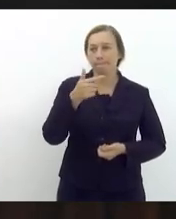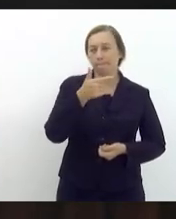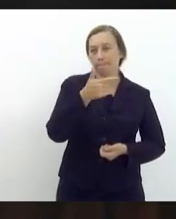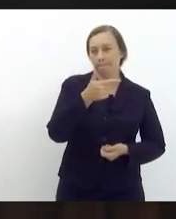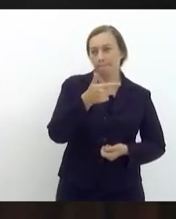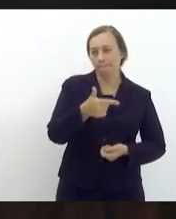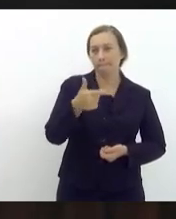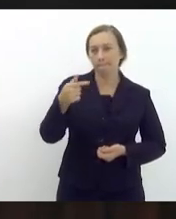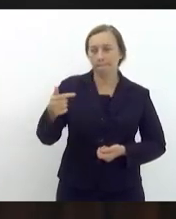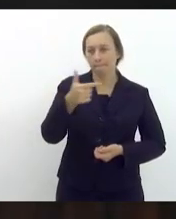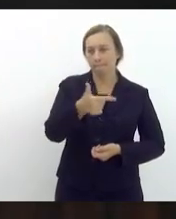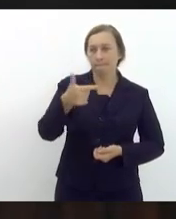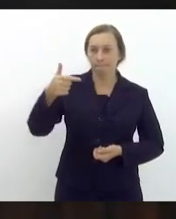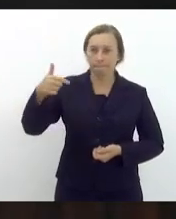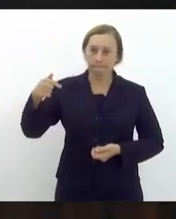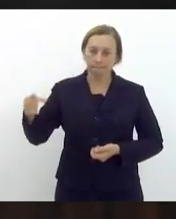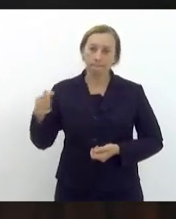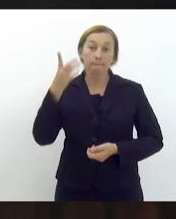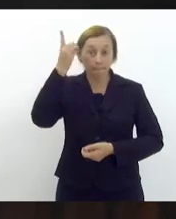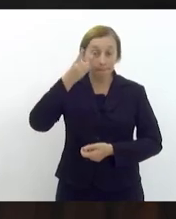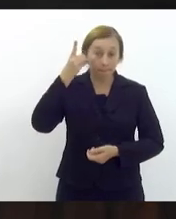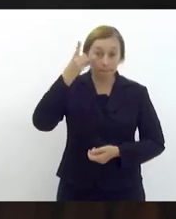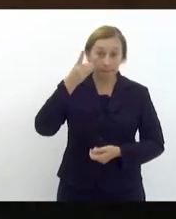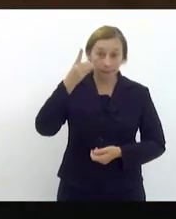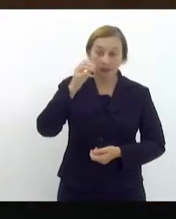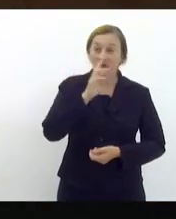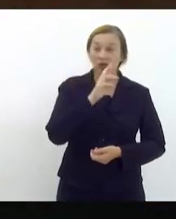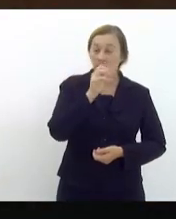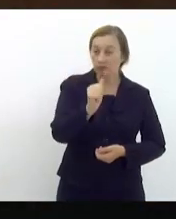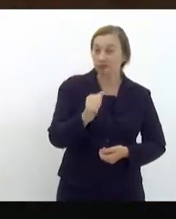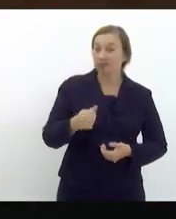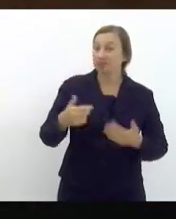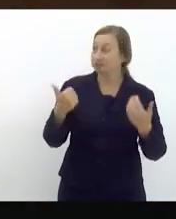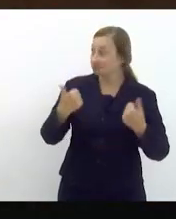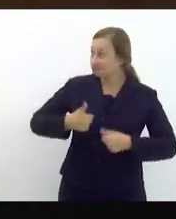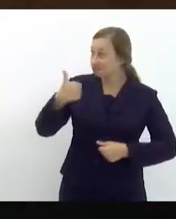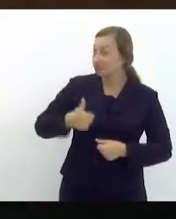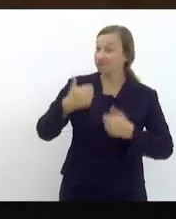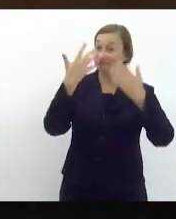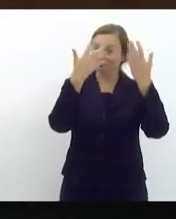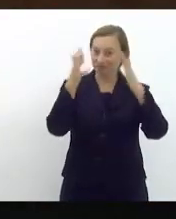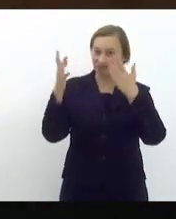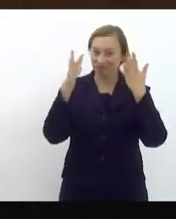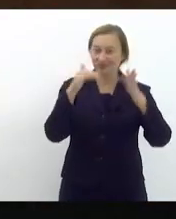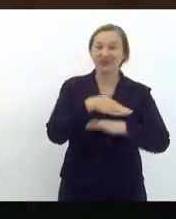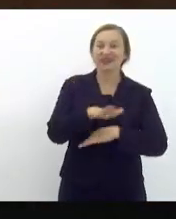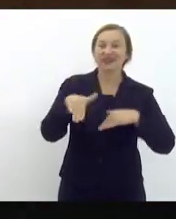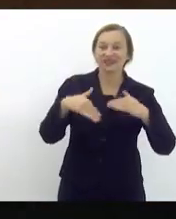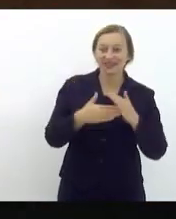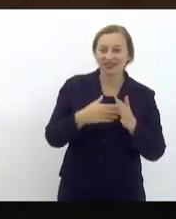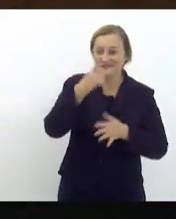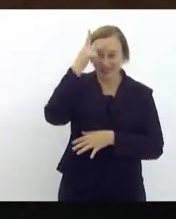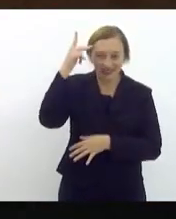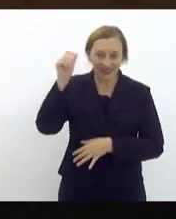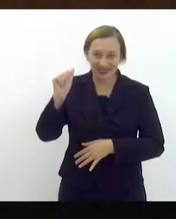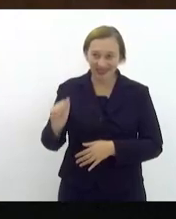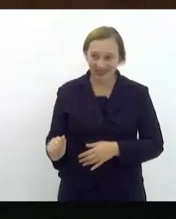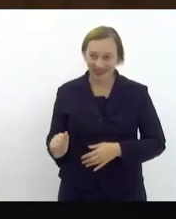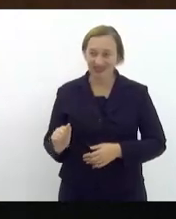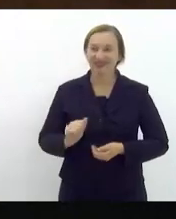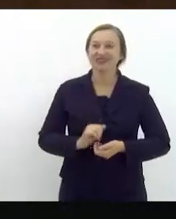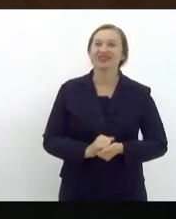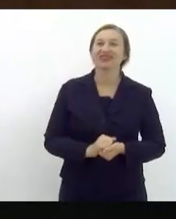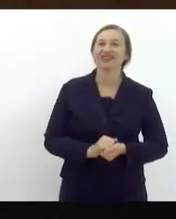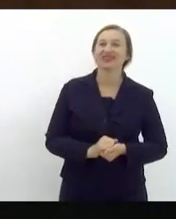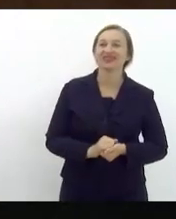Deputado Rodrigo Amorim para discutir Presidente primeiro lugar para saudar todas as pensionistas todas